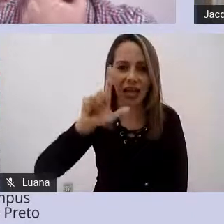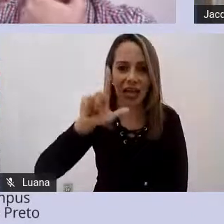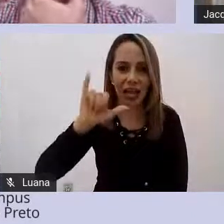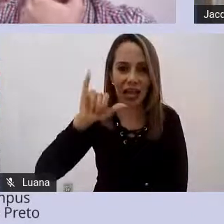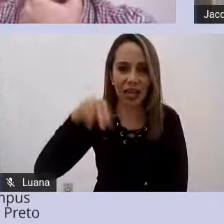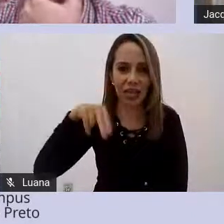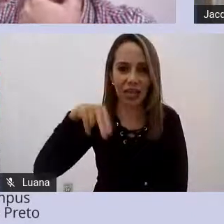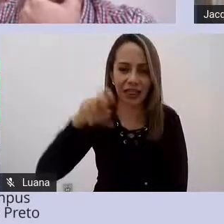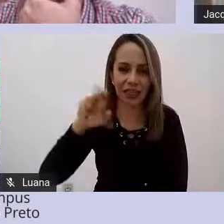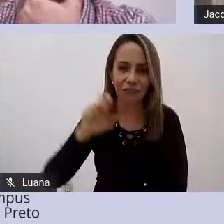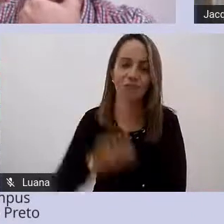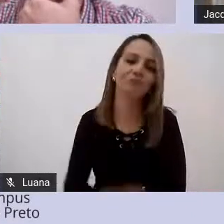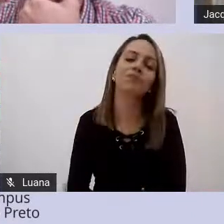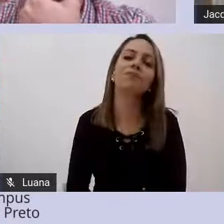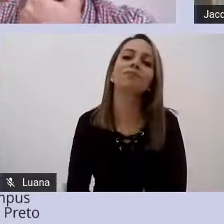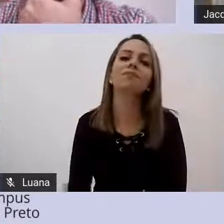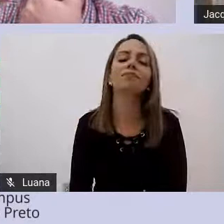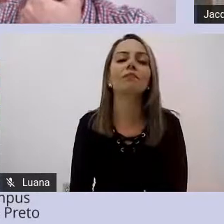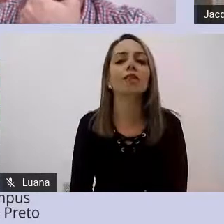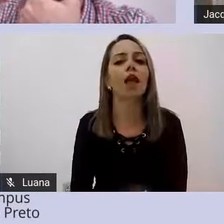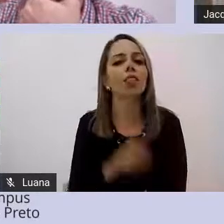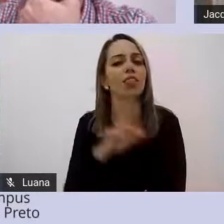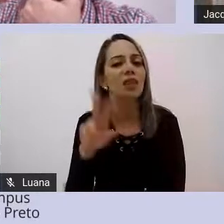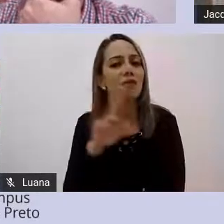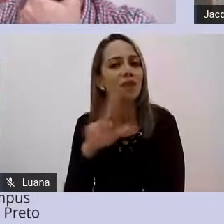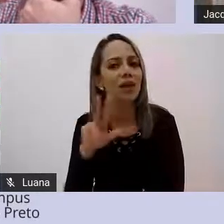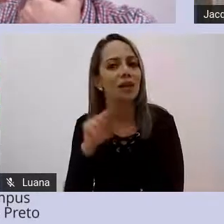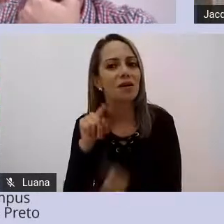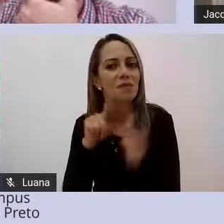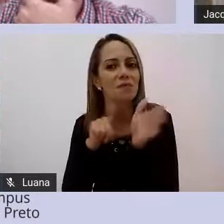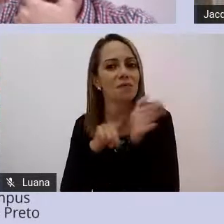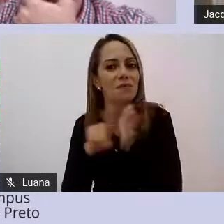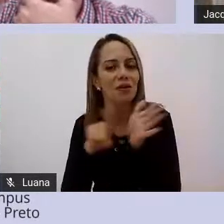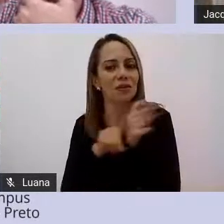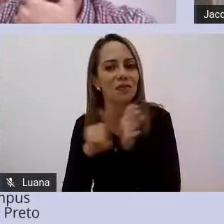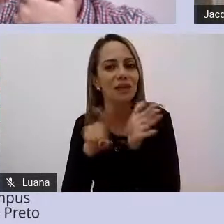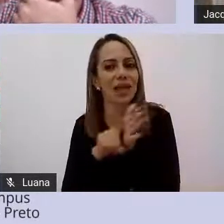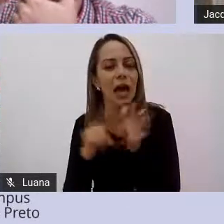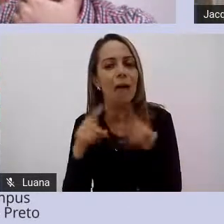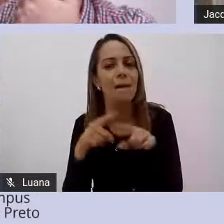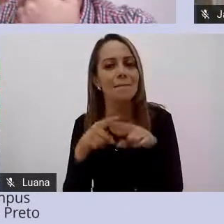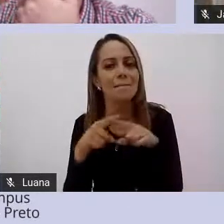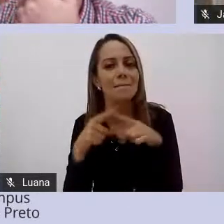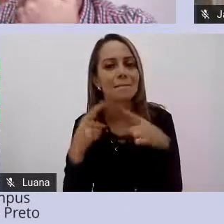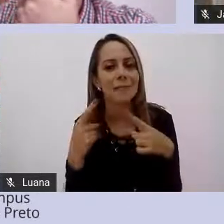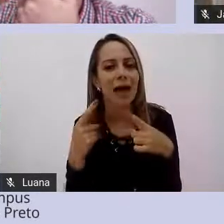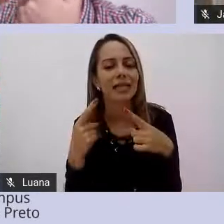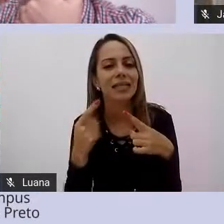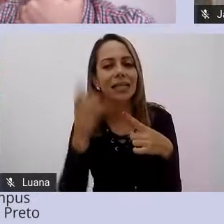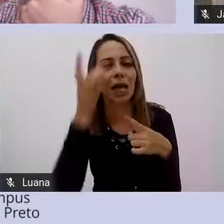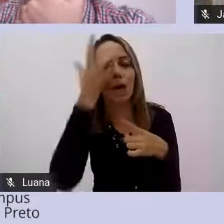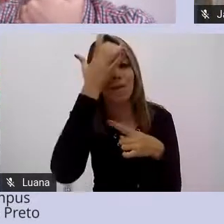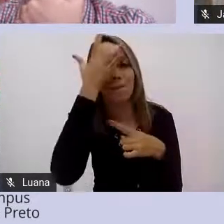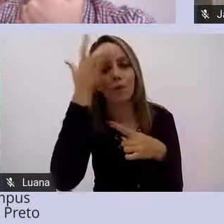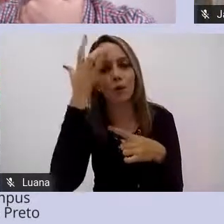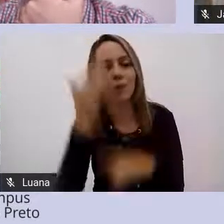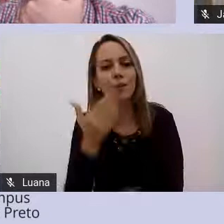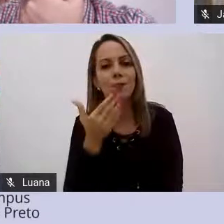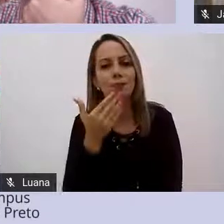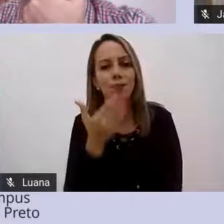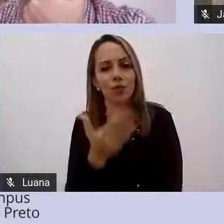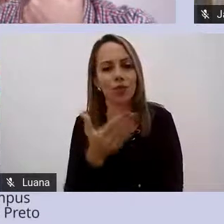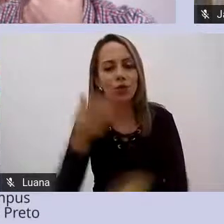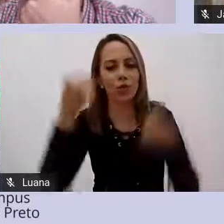não foi no formato de pergunta, mas aí é um ponto de esclarecimento, né? Se você também souber, Jaque, em